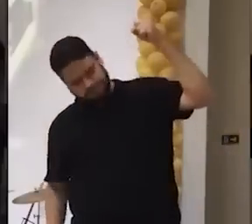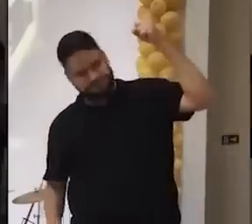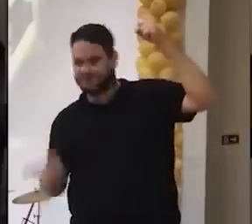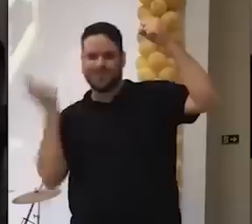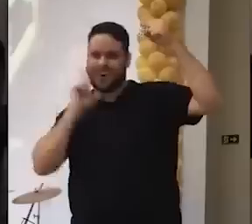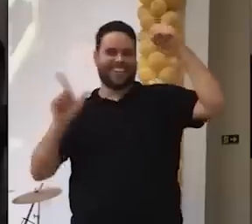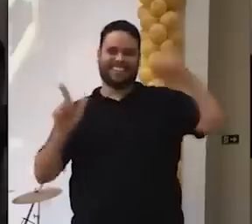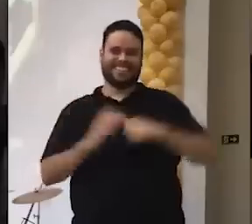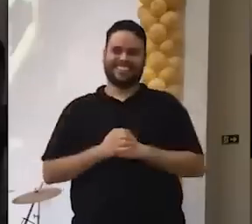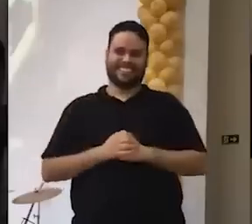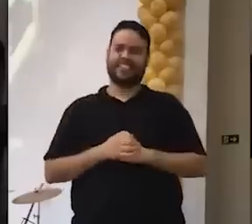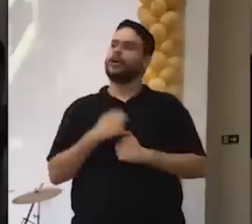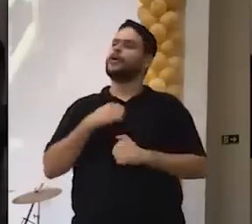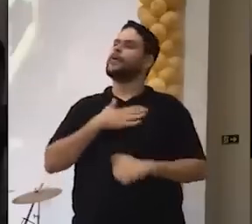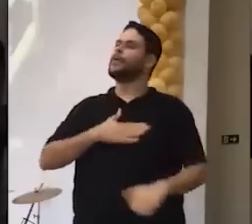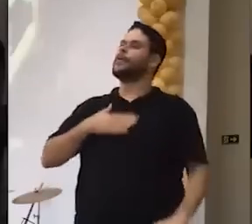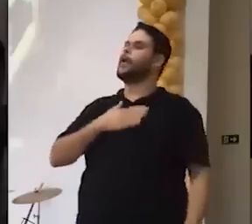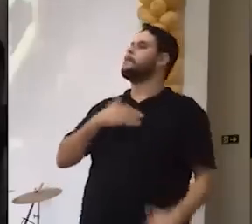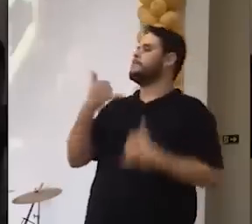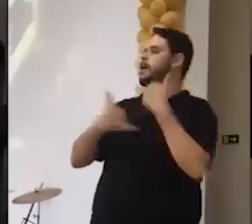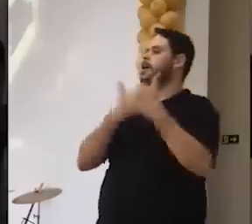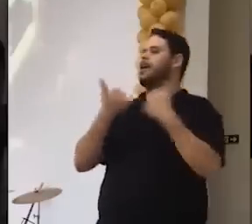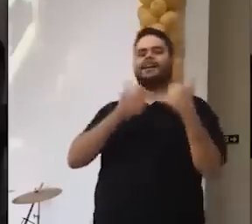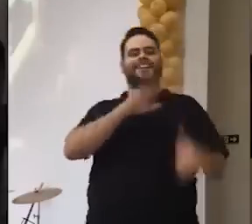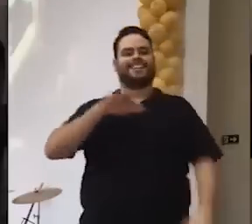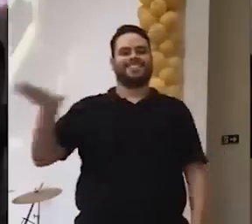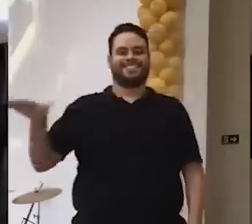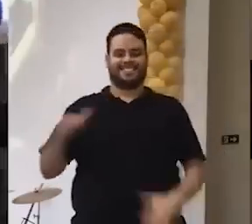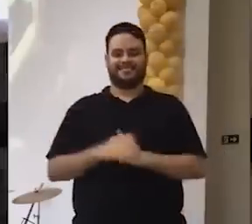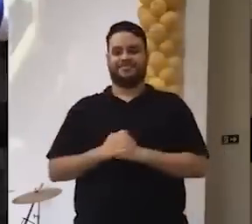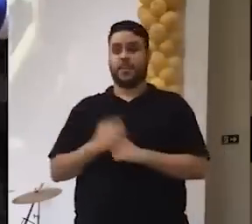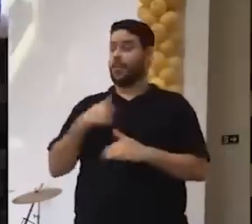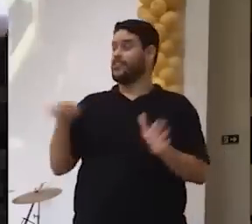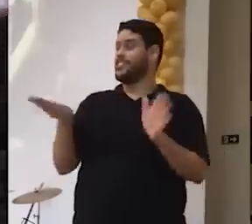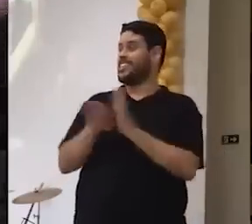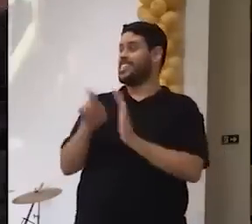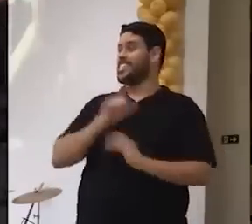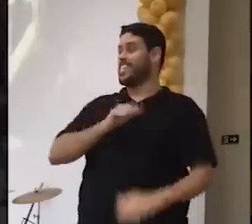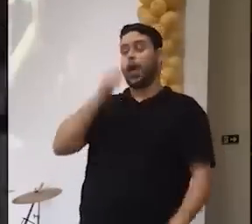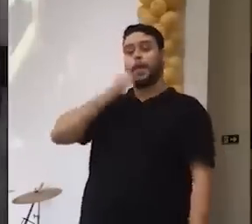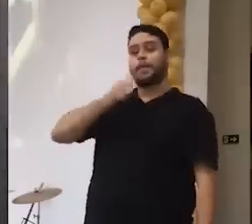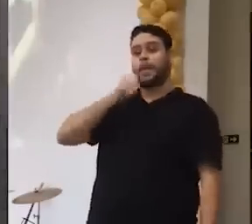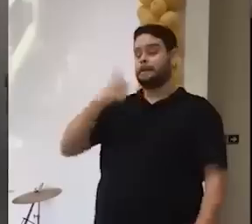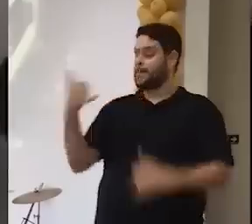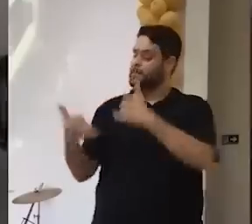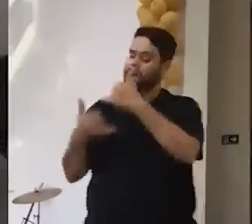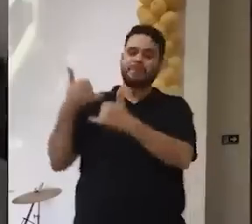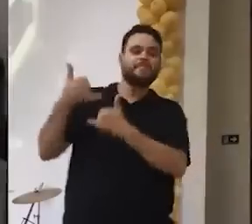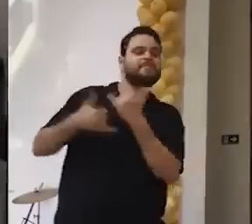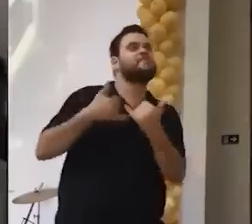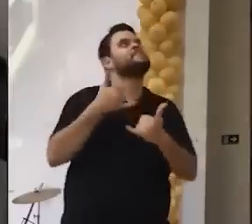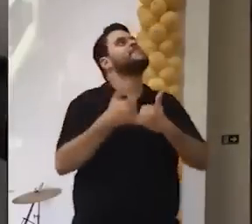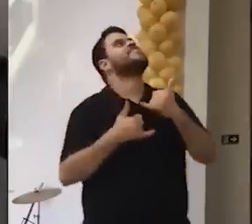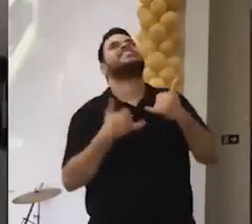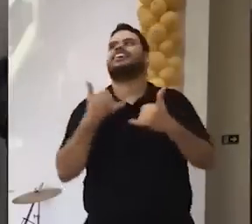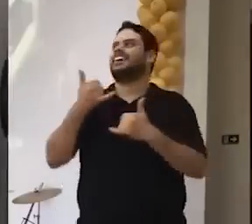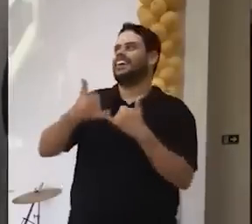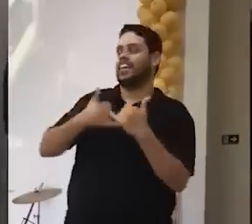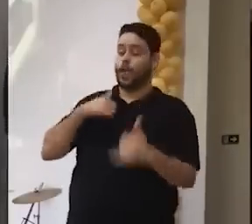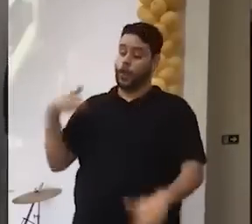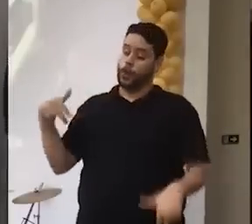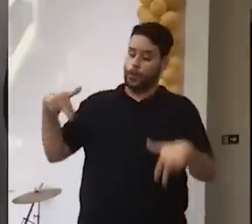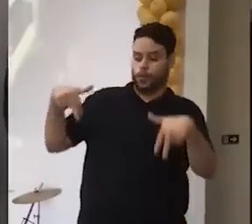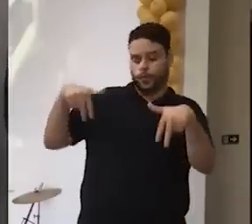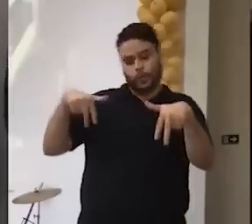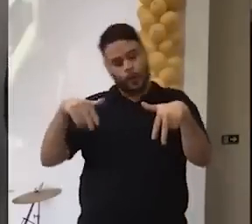Eu gosto de brincar com as crianças. Um dia eu cheguei no pátio da igreja, tinha uma menina brincando assim, descontraída, e eu me aproximei e disse: